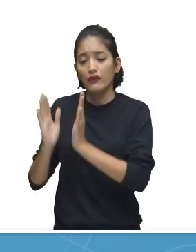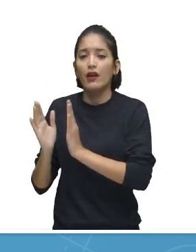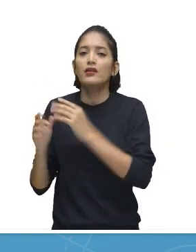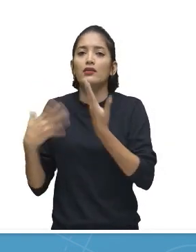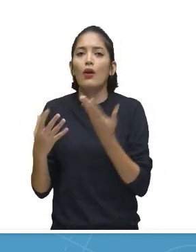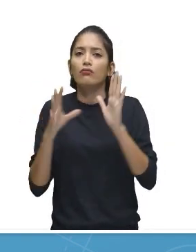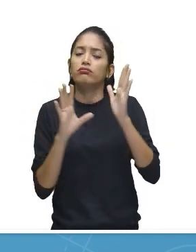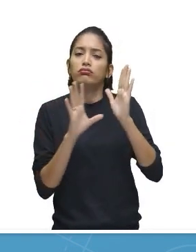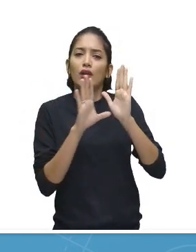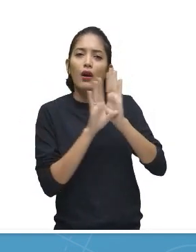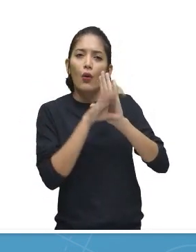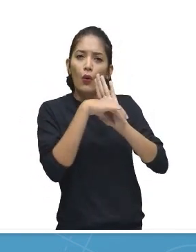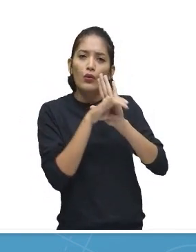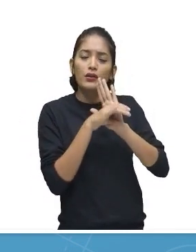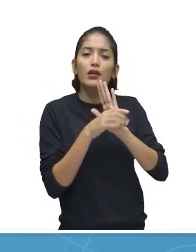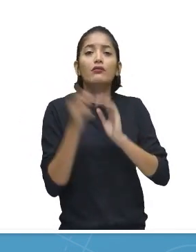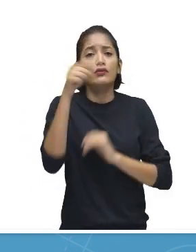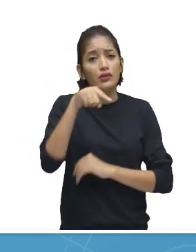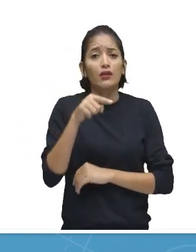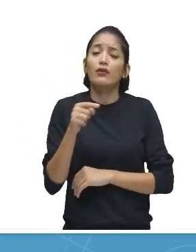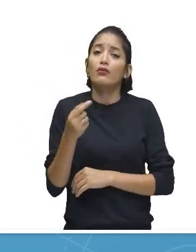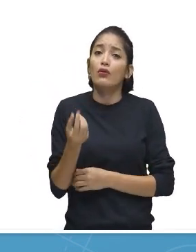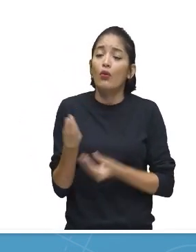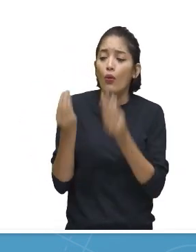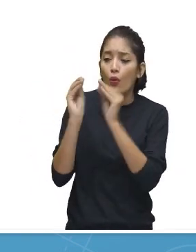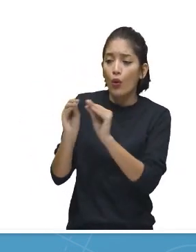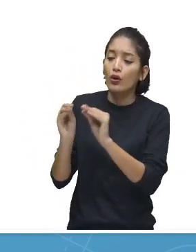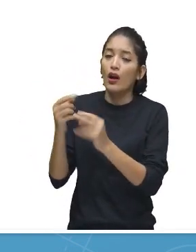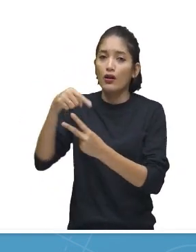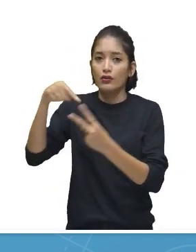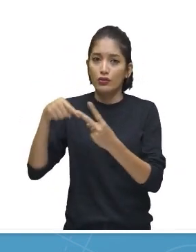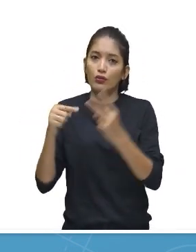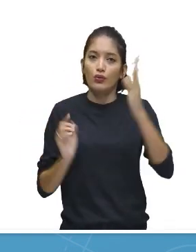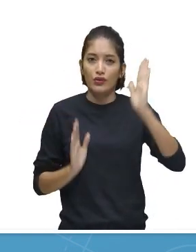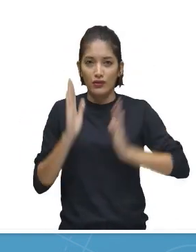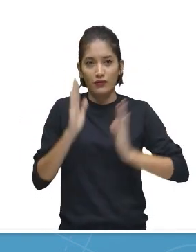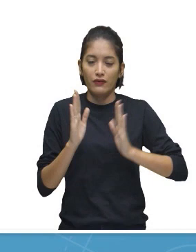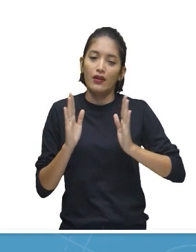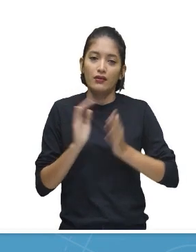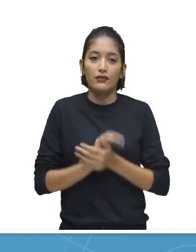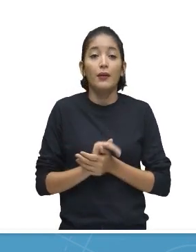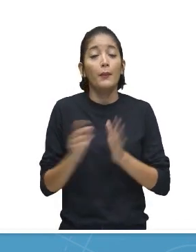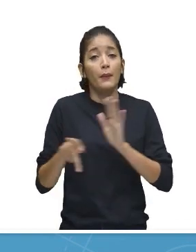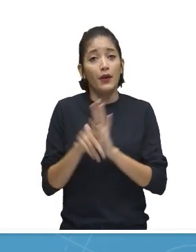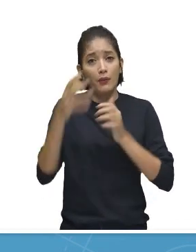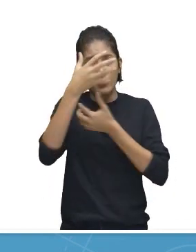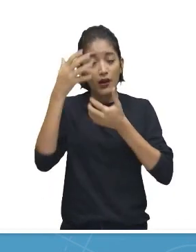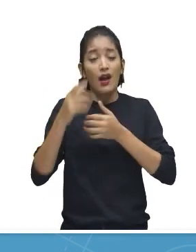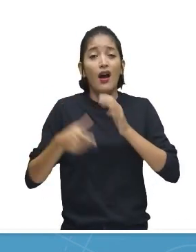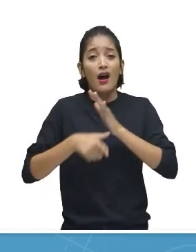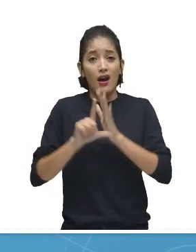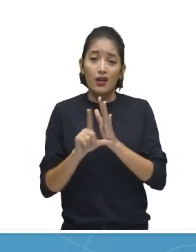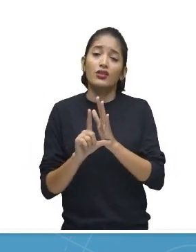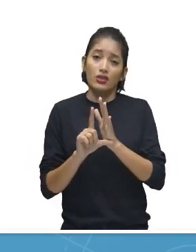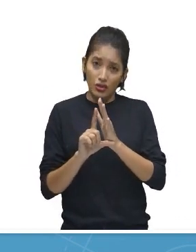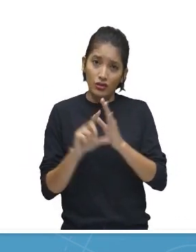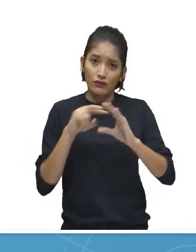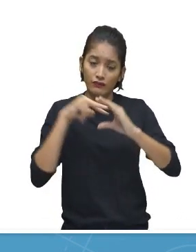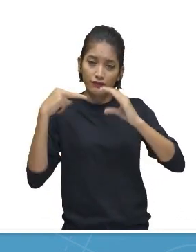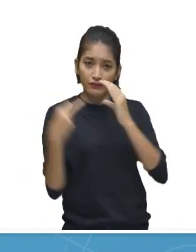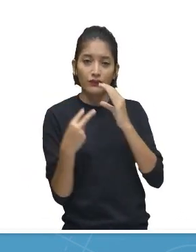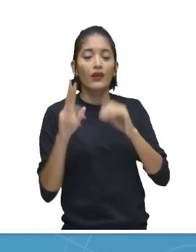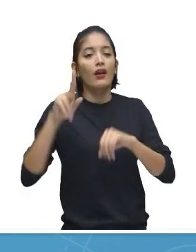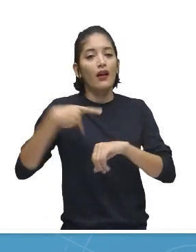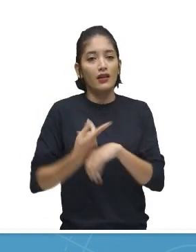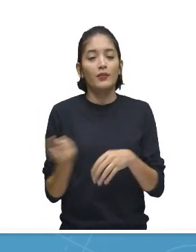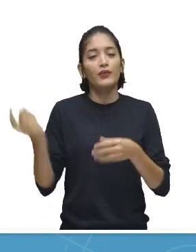Então, vocês vão citar o nome dessas 2 fases de Pablo Picasso antes de chegar no cubismo. Então, daqui a